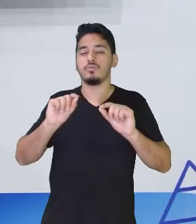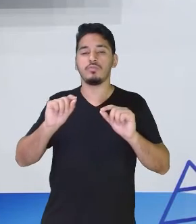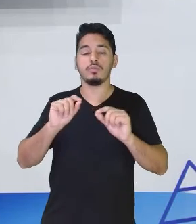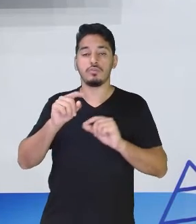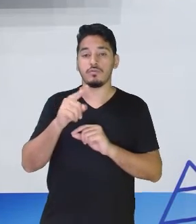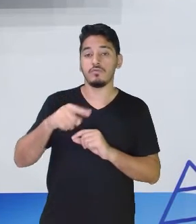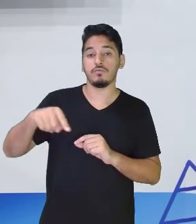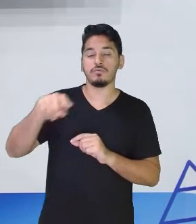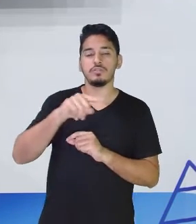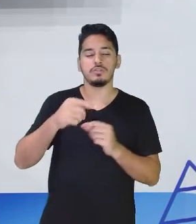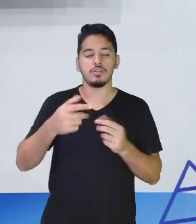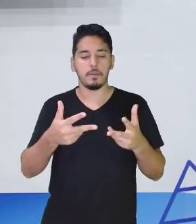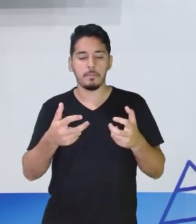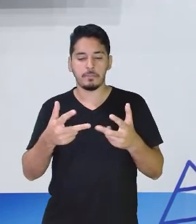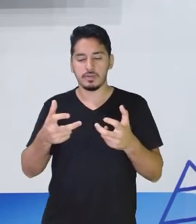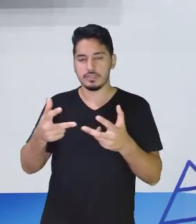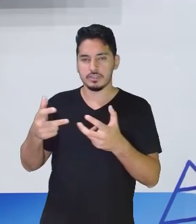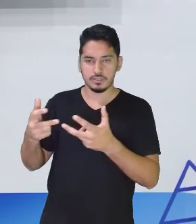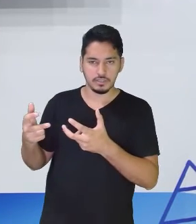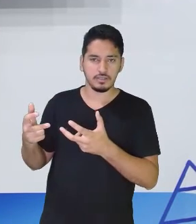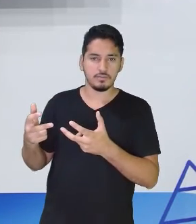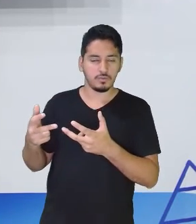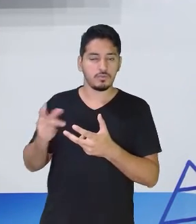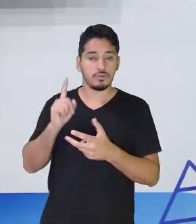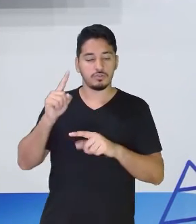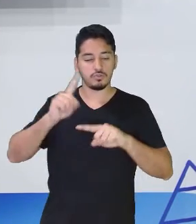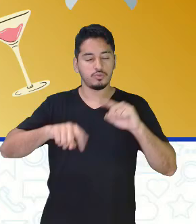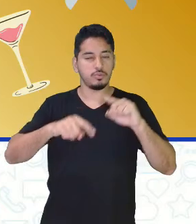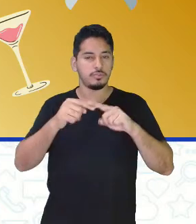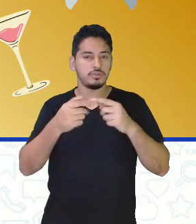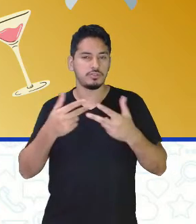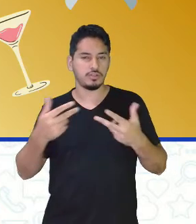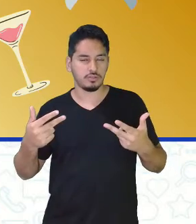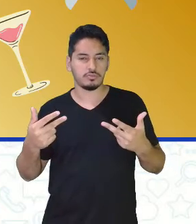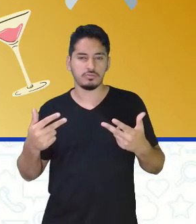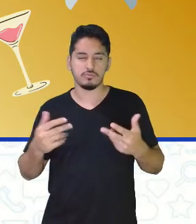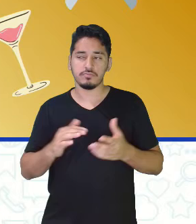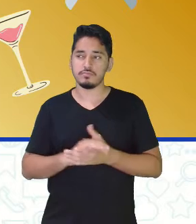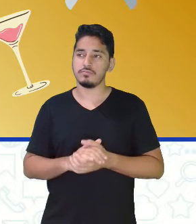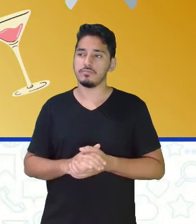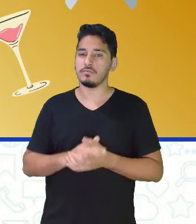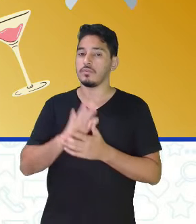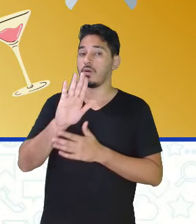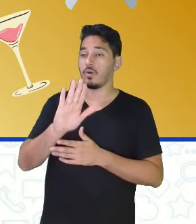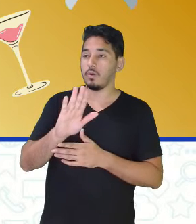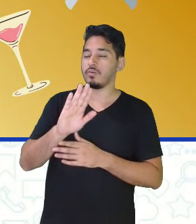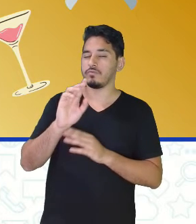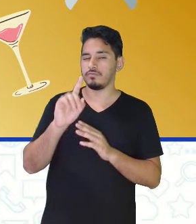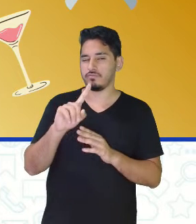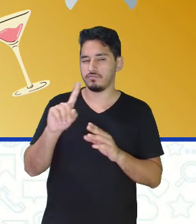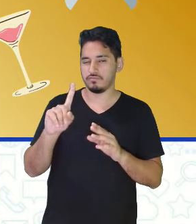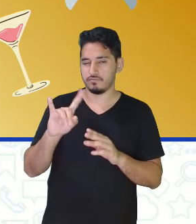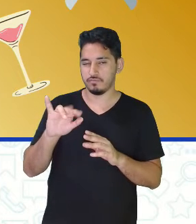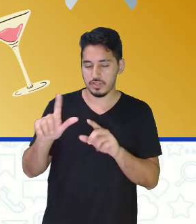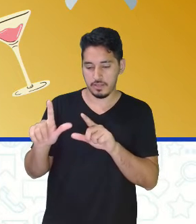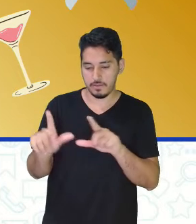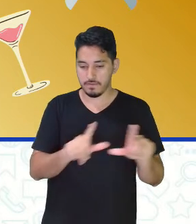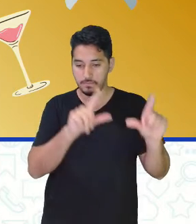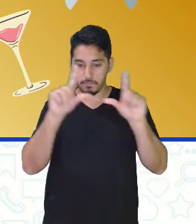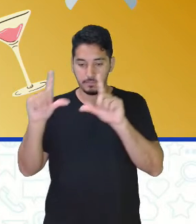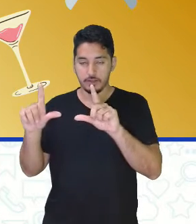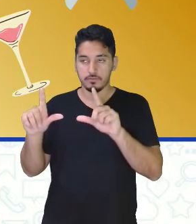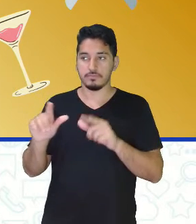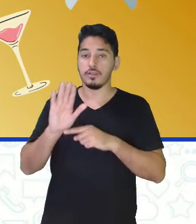que vocês percebam, né, esses objetos. Porque olha o que eu preparei para a próxima tela,